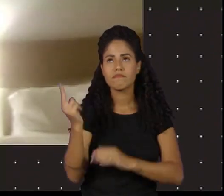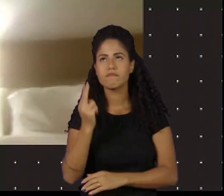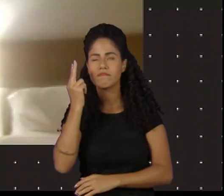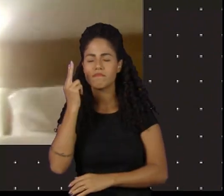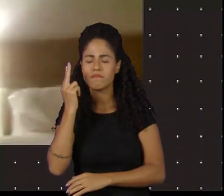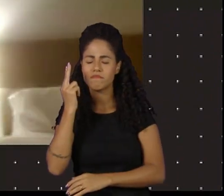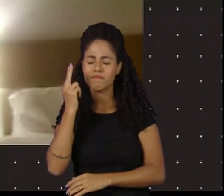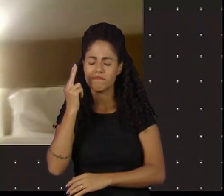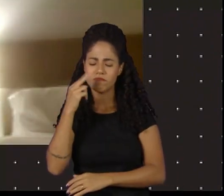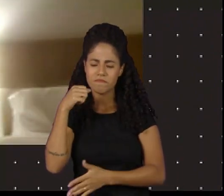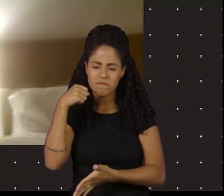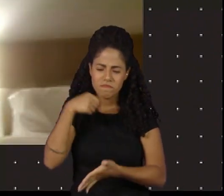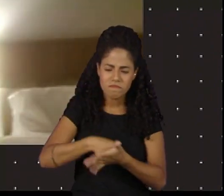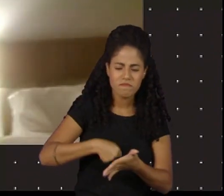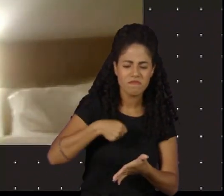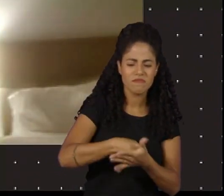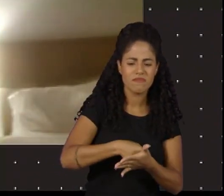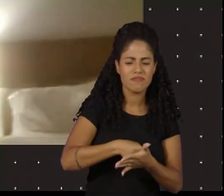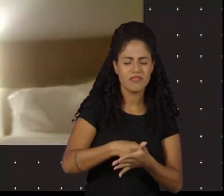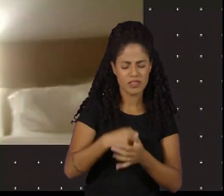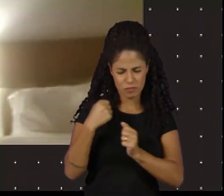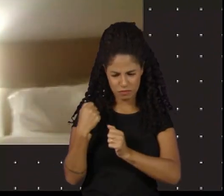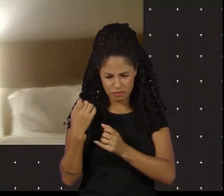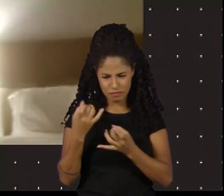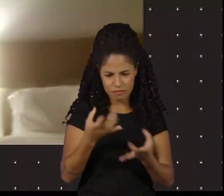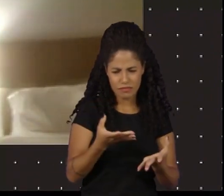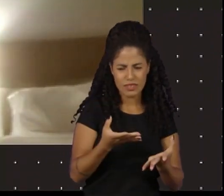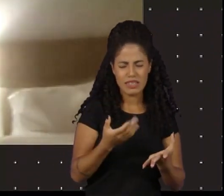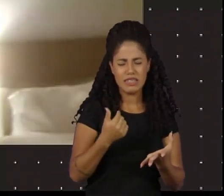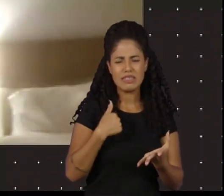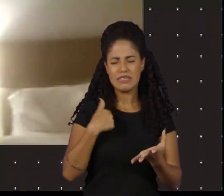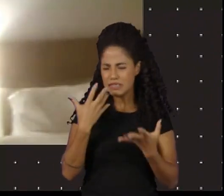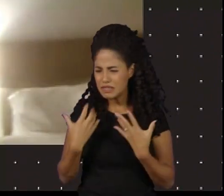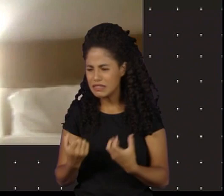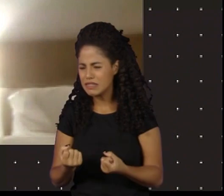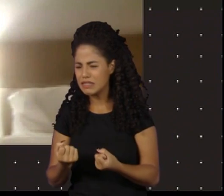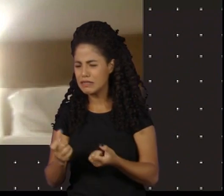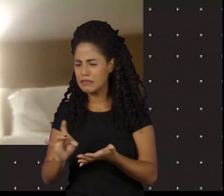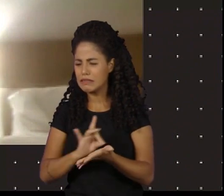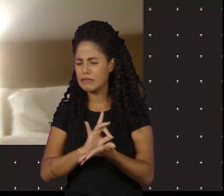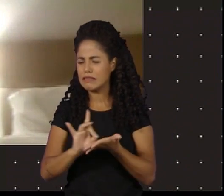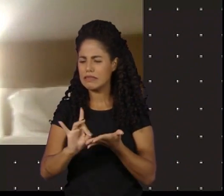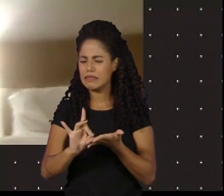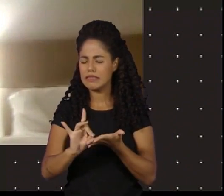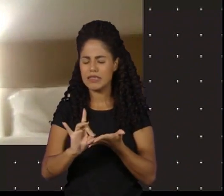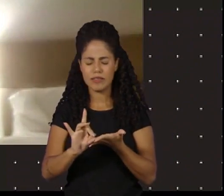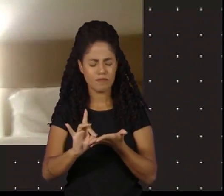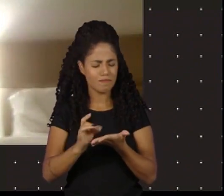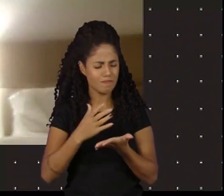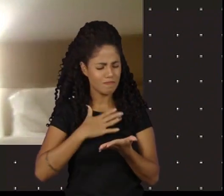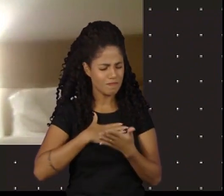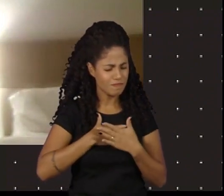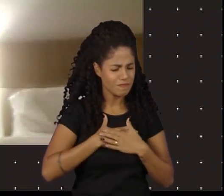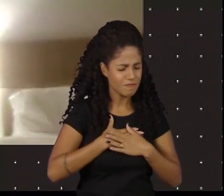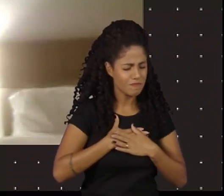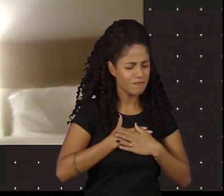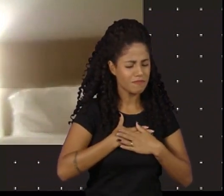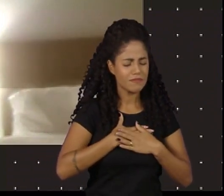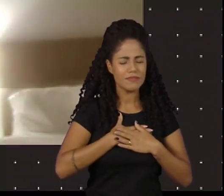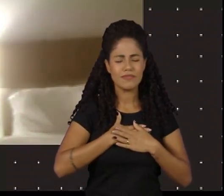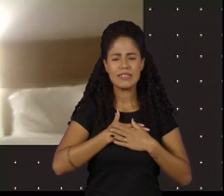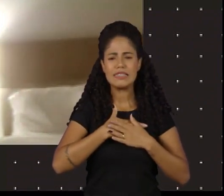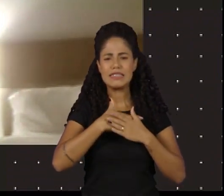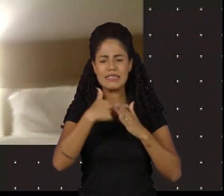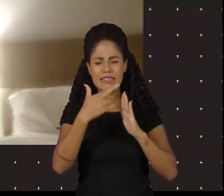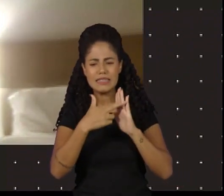Lutar, onde é fácil ceder. Vencer, o inimigo invencível. Negar, onde a regra